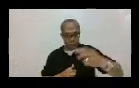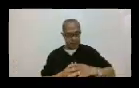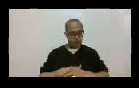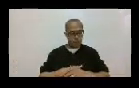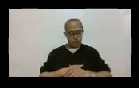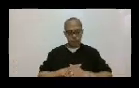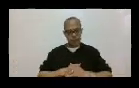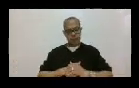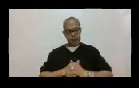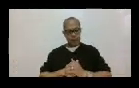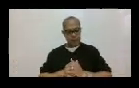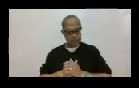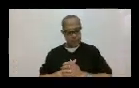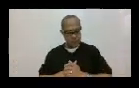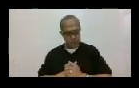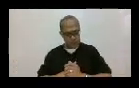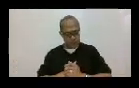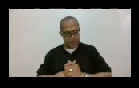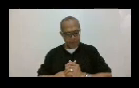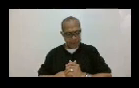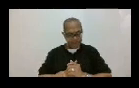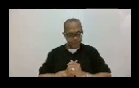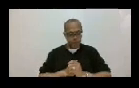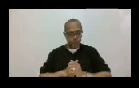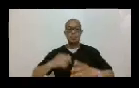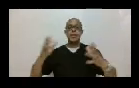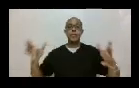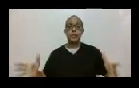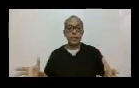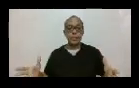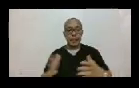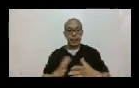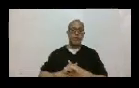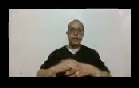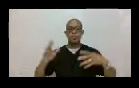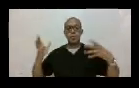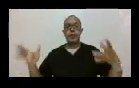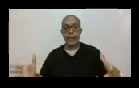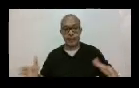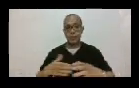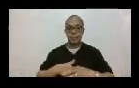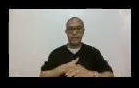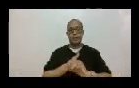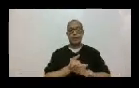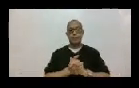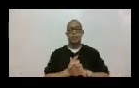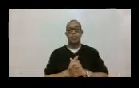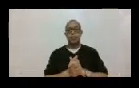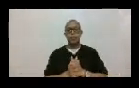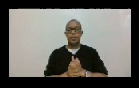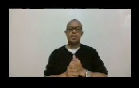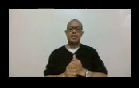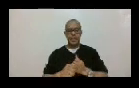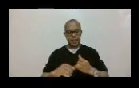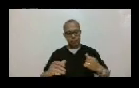oceanos dois segundo item que eu quero abordar com senhores bem quais são os continentes quantos continentes nós